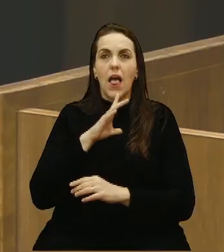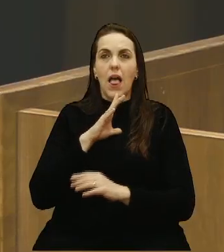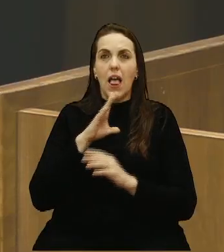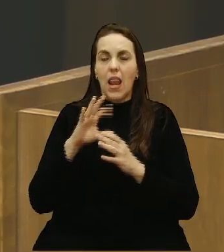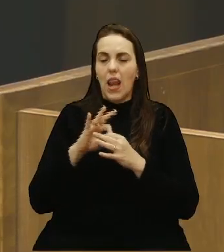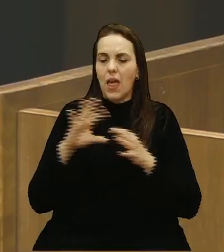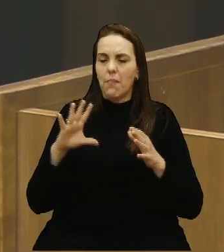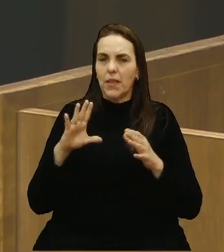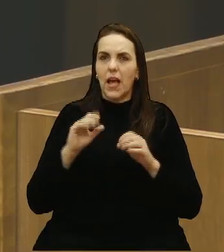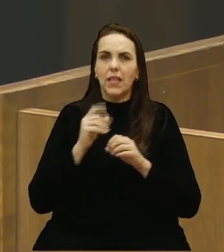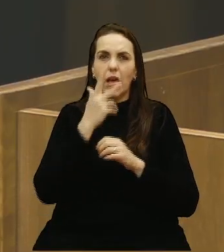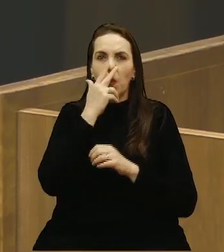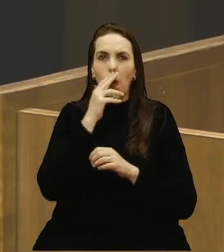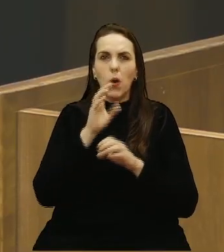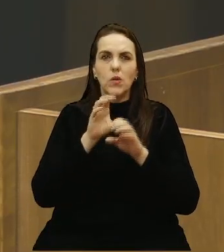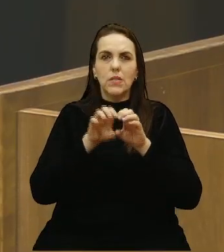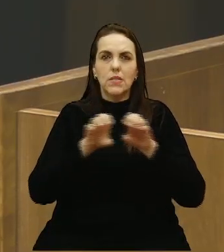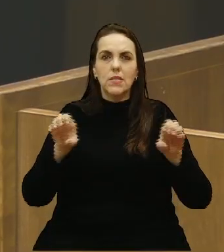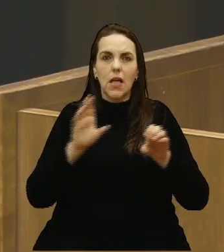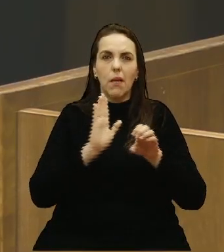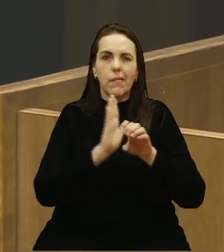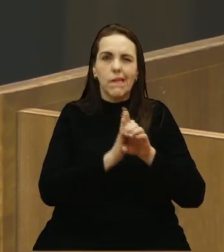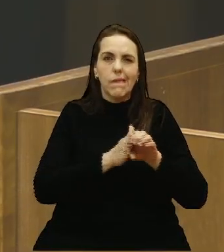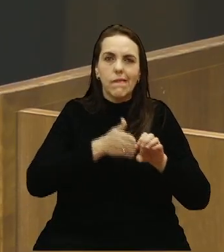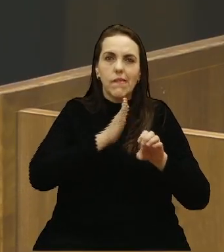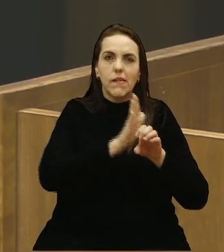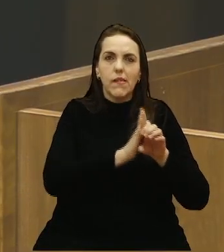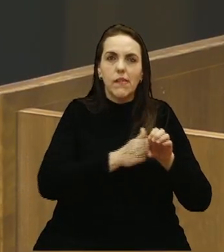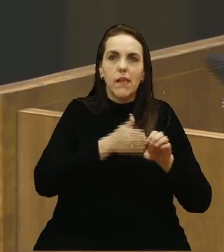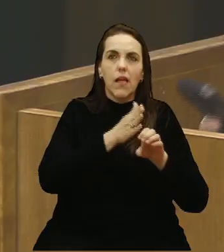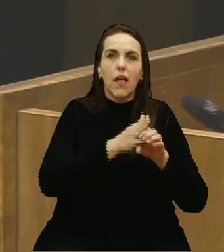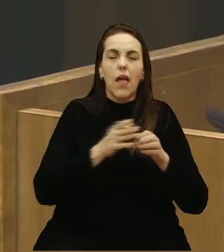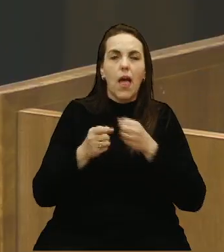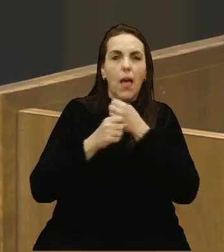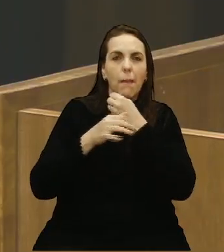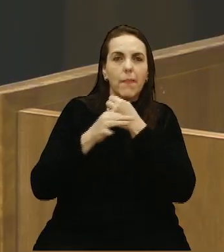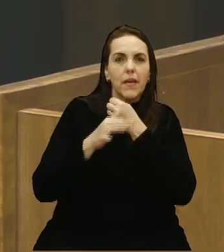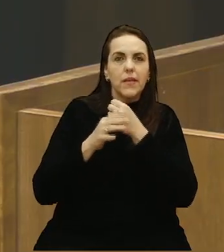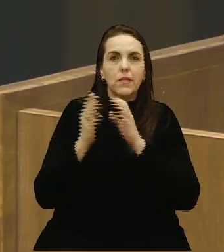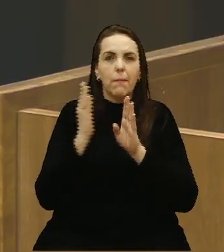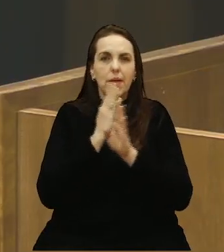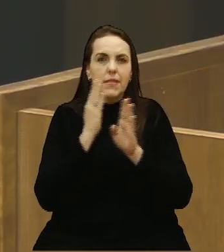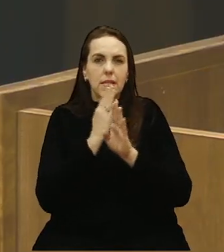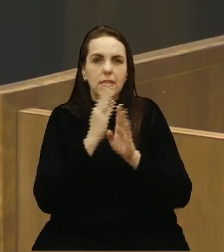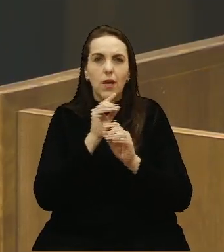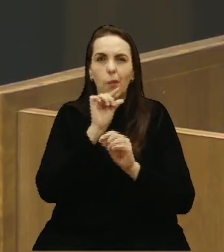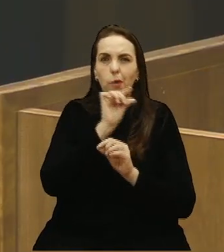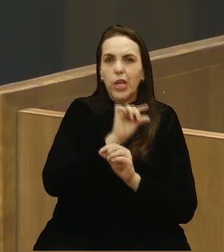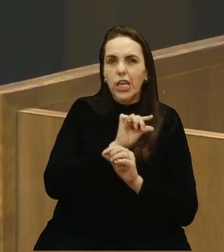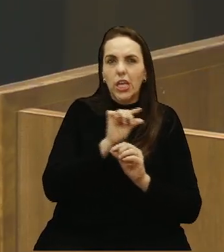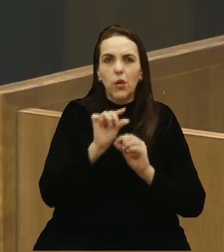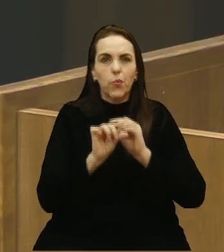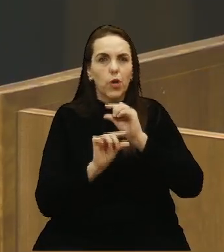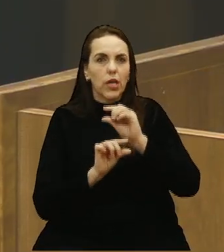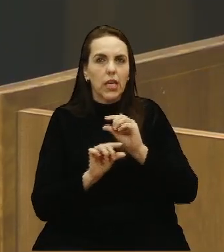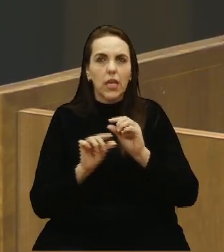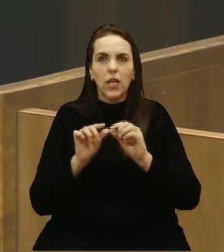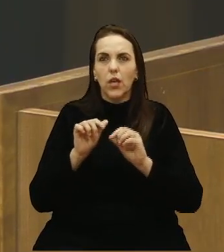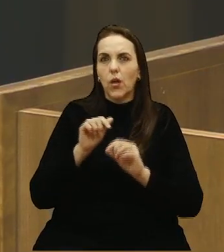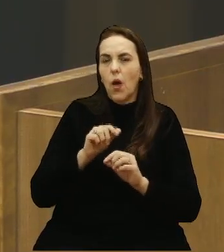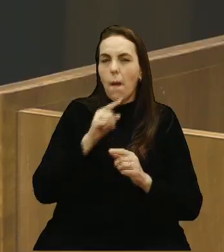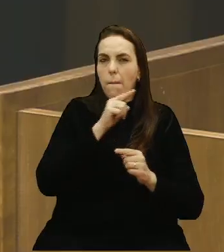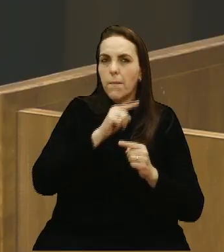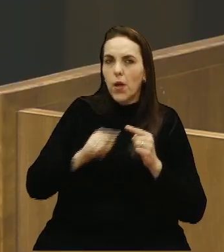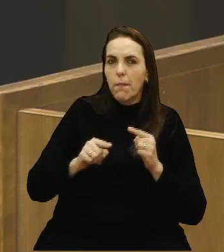Caleb? Então a gente vê a mídia sendo conquistada aos poucos, vai perseguindo um aqui, outro ali, de forma silenciosa, proibindo uma matéria aqui, proibindo o